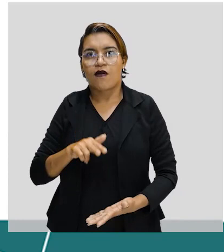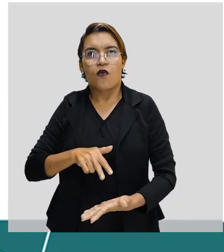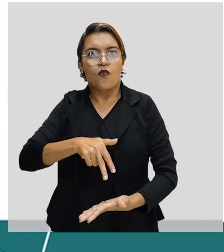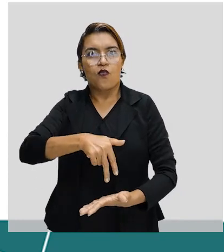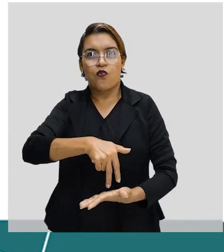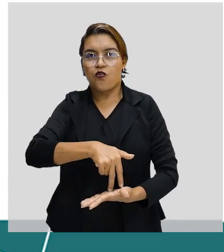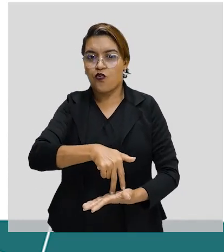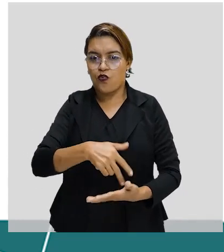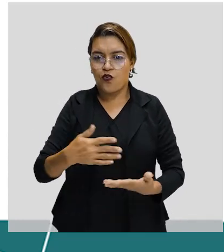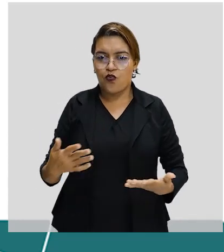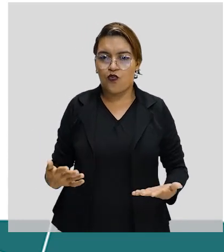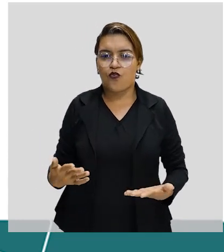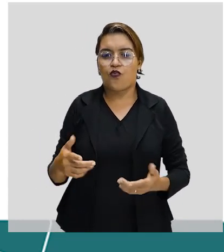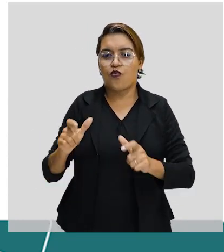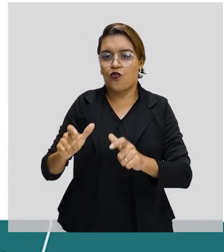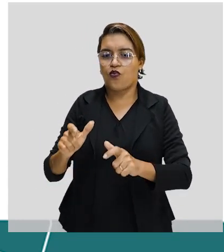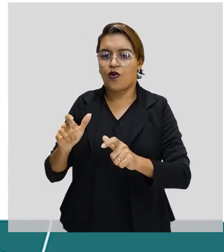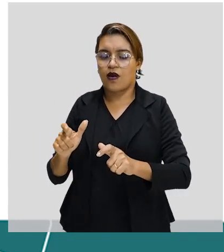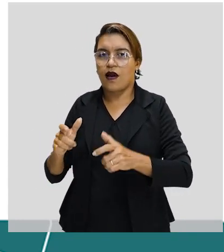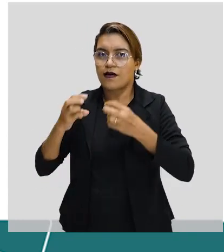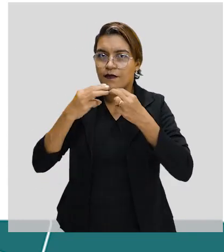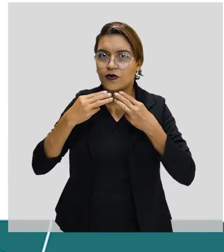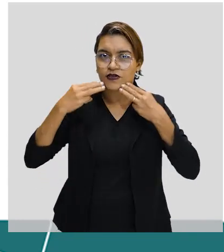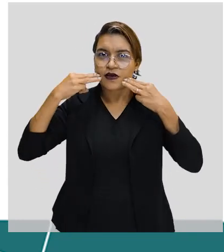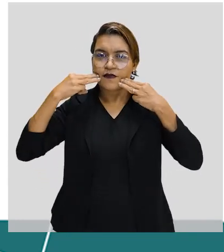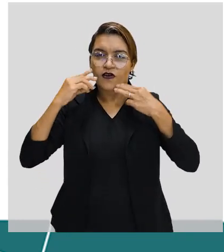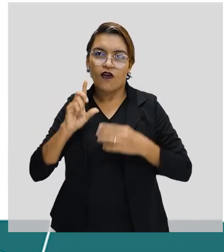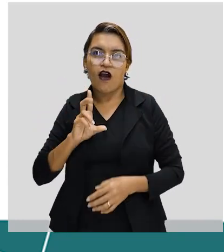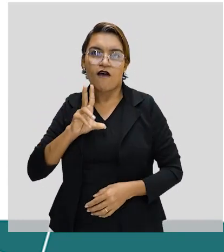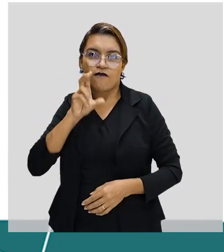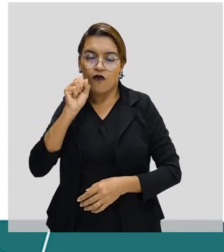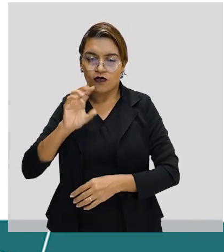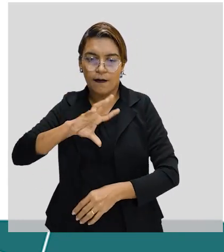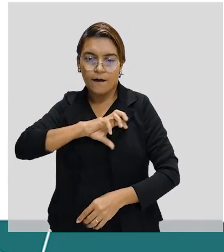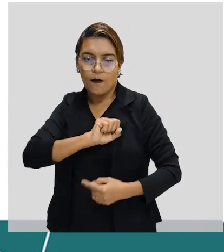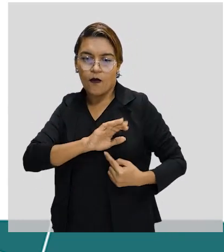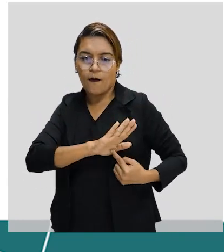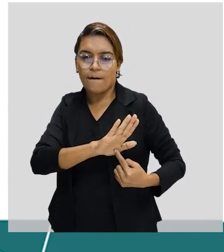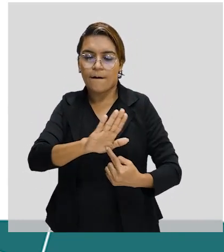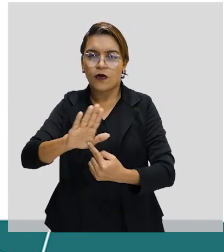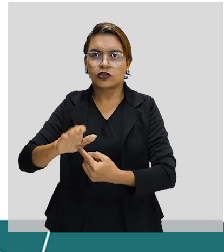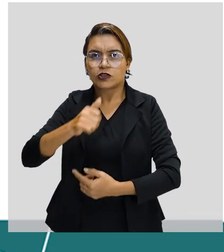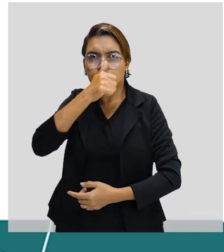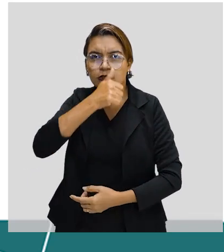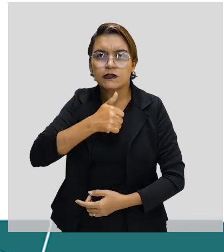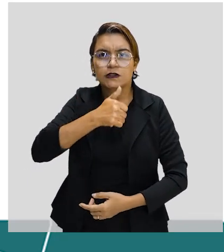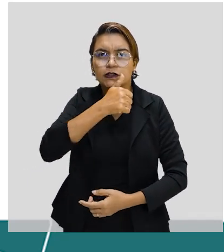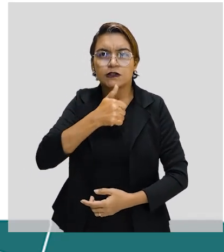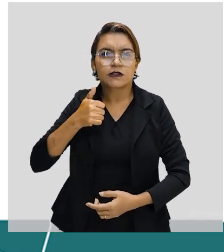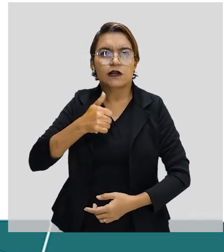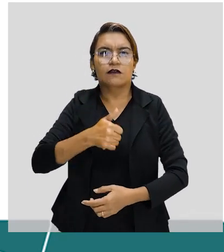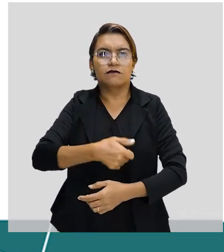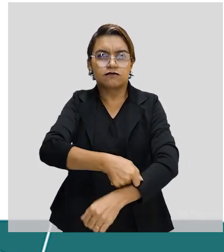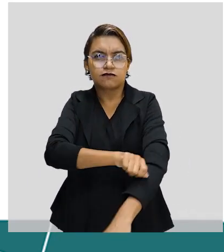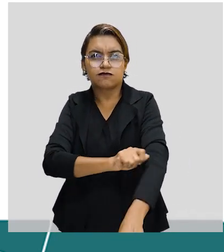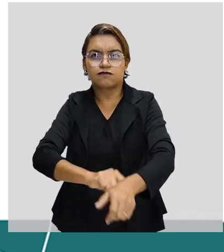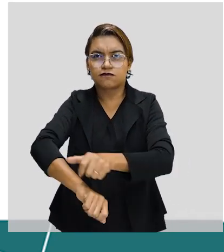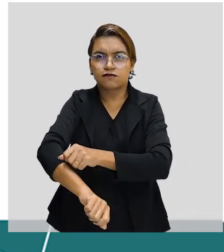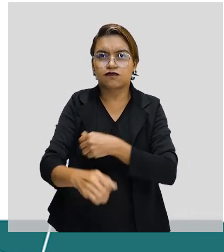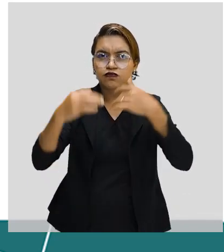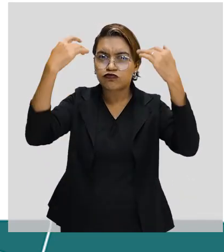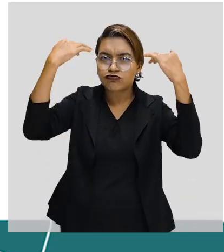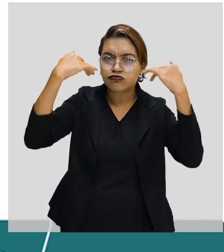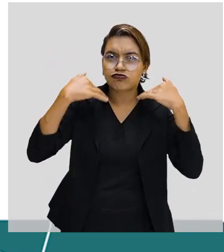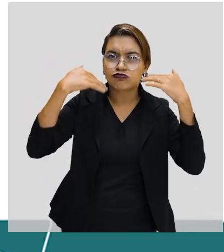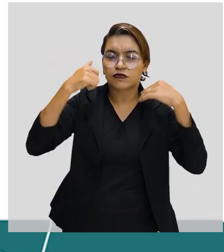terra mestiça de Moçambique com a força do meu amor com suor do meu sacrifício com os músculos da minha vontade